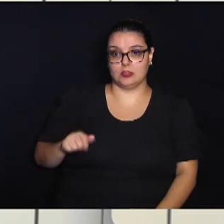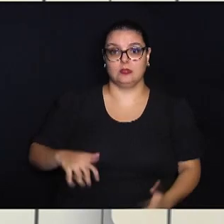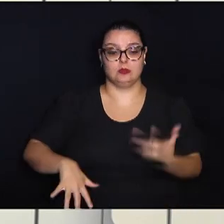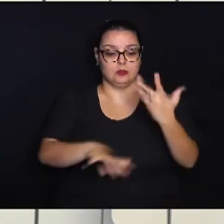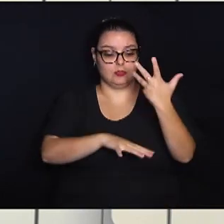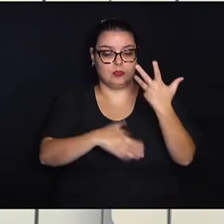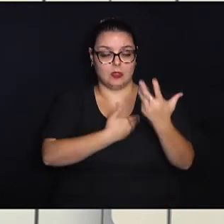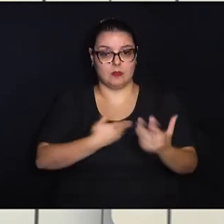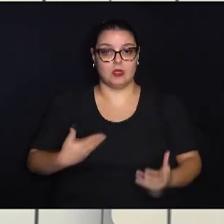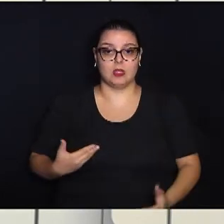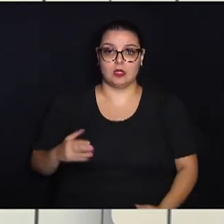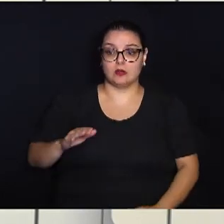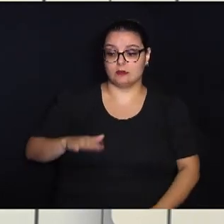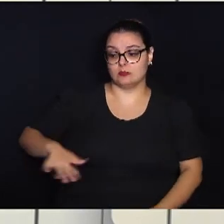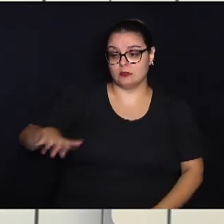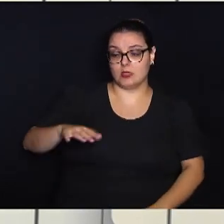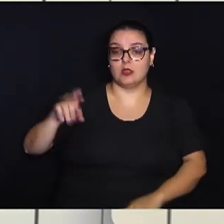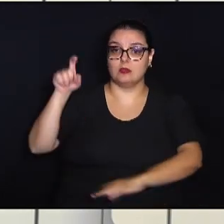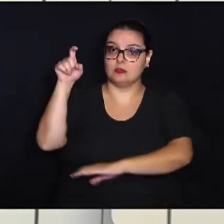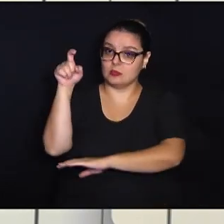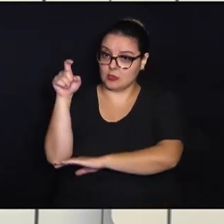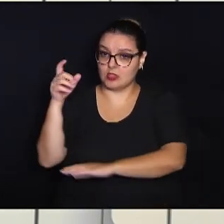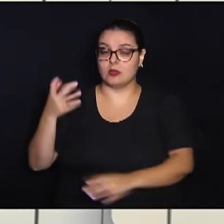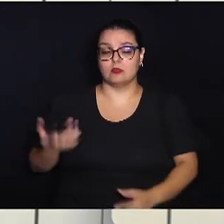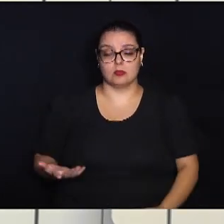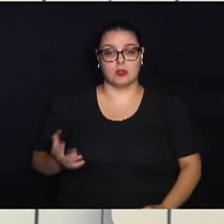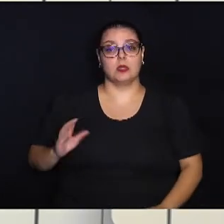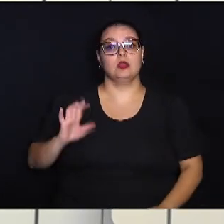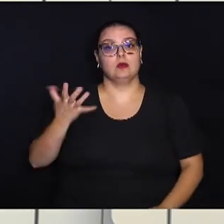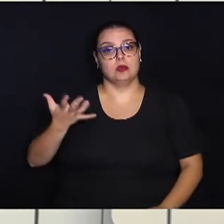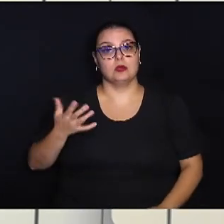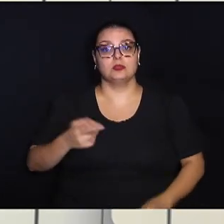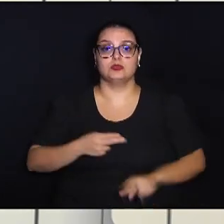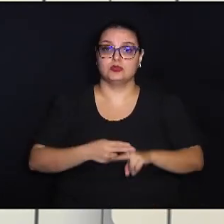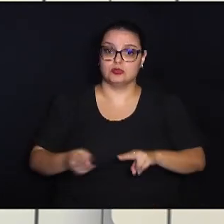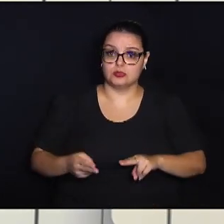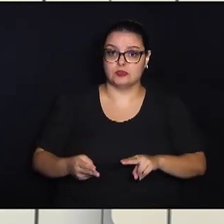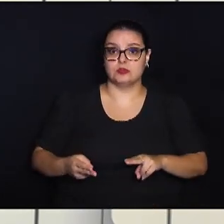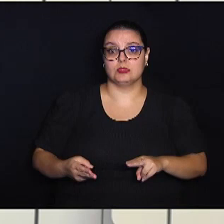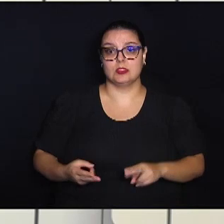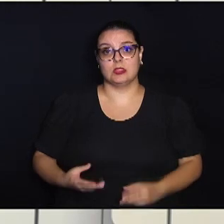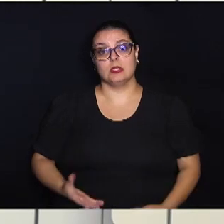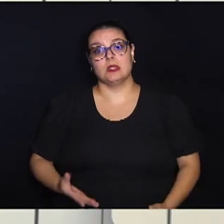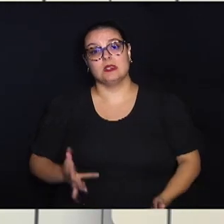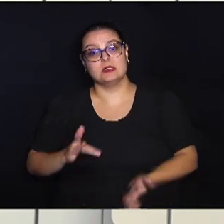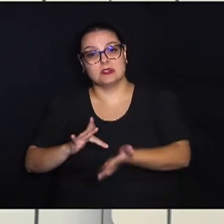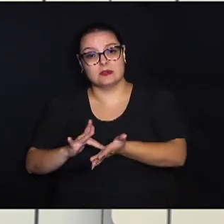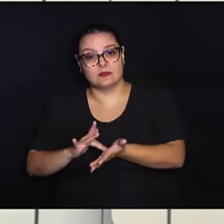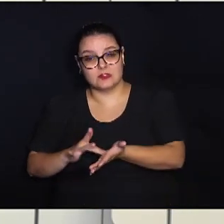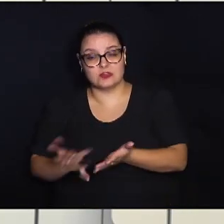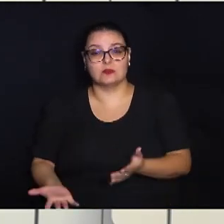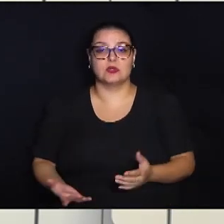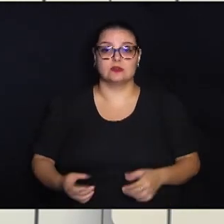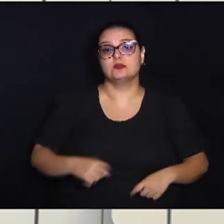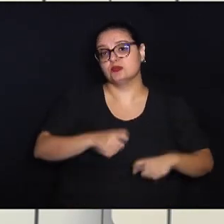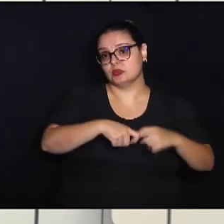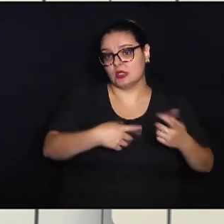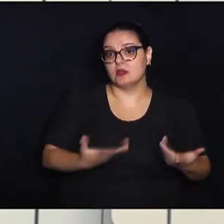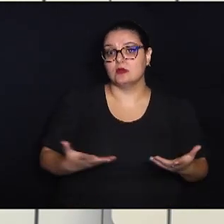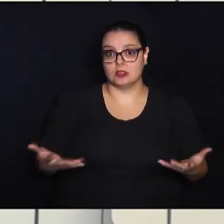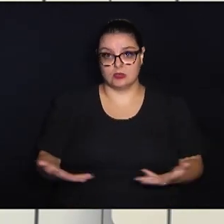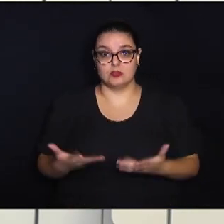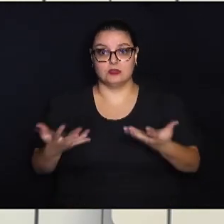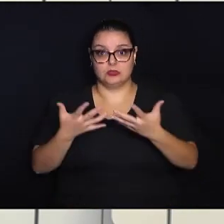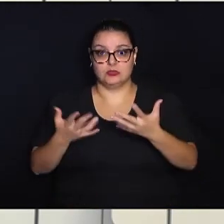pública em Barão Geraldo, na qual ocorreram cenas de nudez, encenações de sexo e ainda suposto incentivo